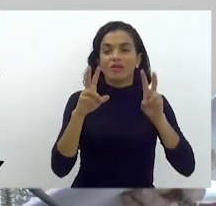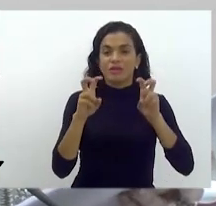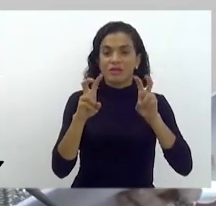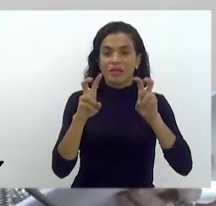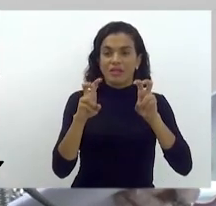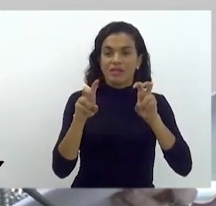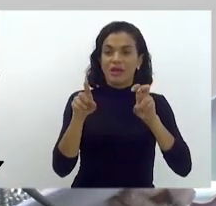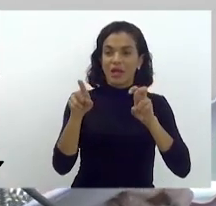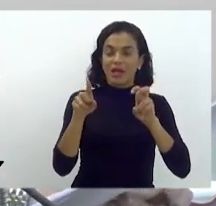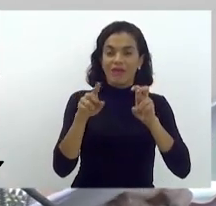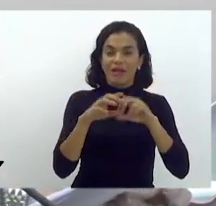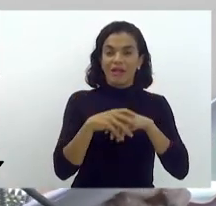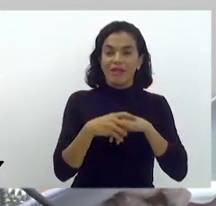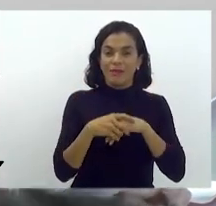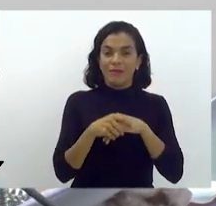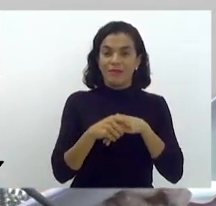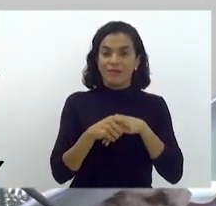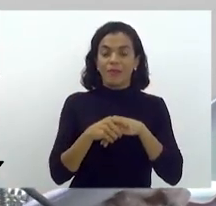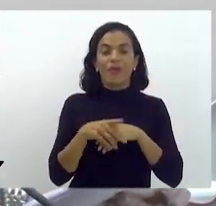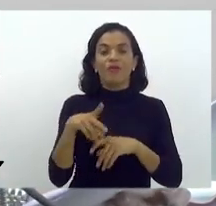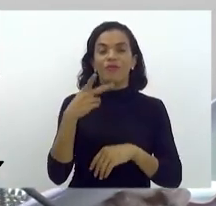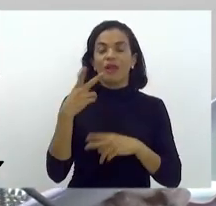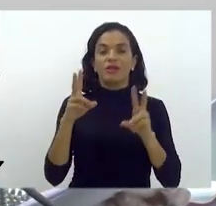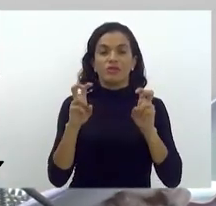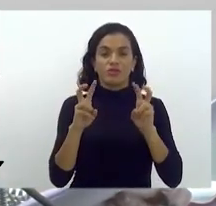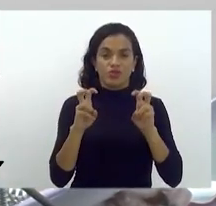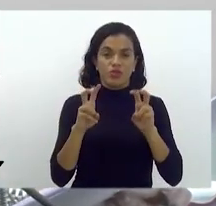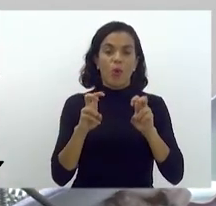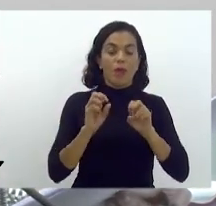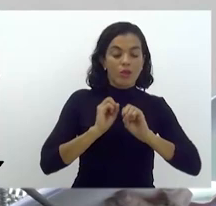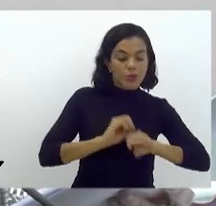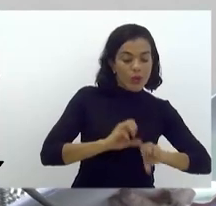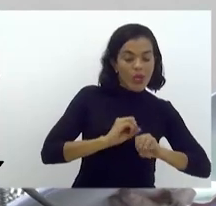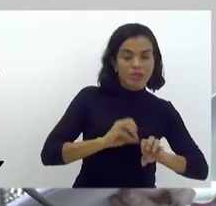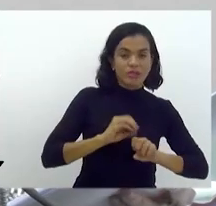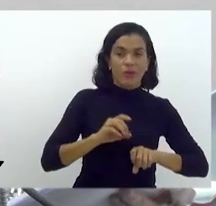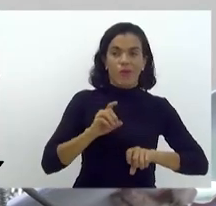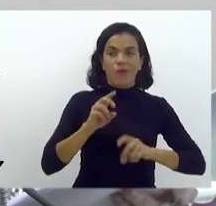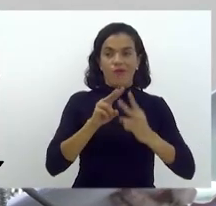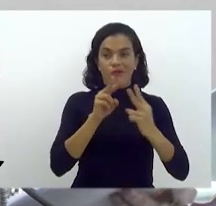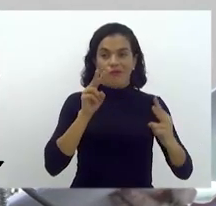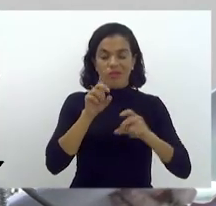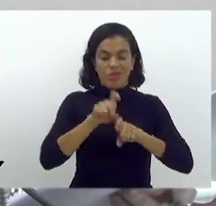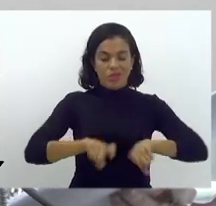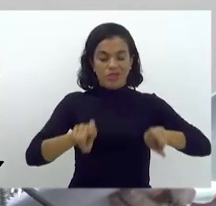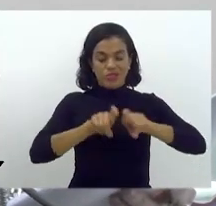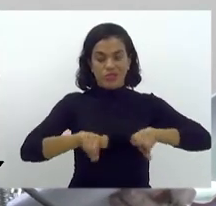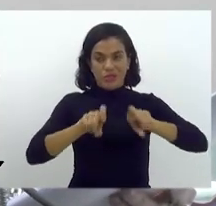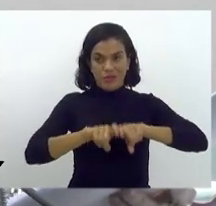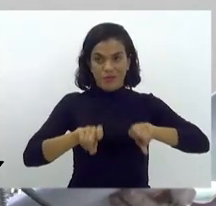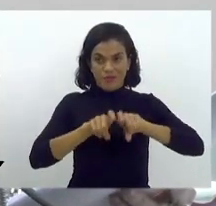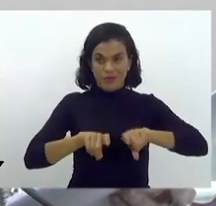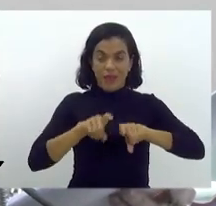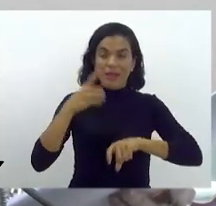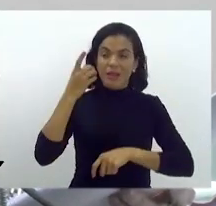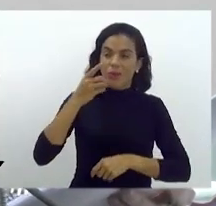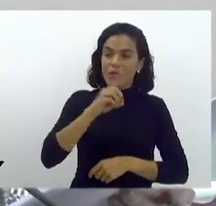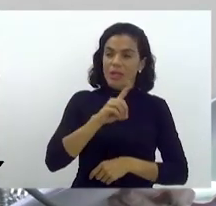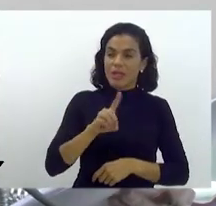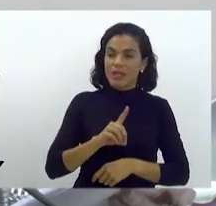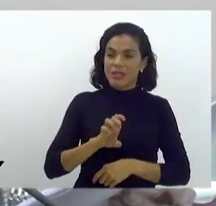ir querida por favor é quando ela fala do letramento digital e lembrar aqui uma legislação da deputada zeidan